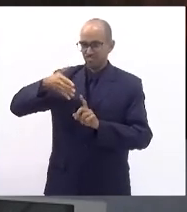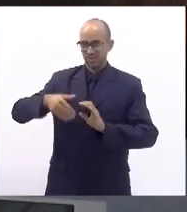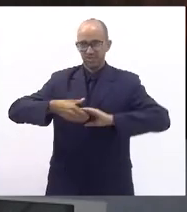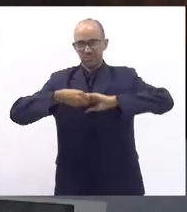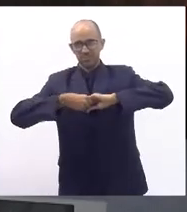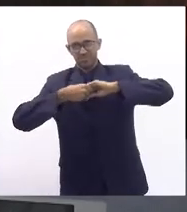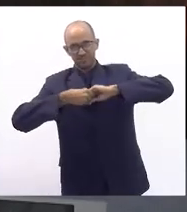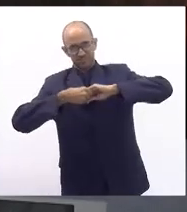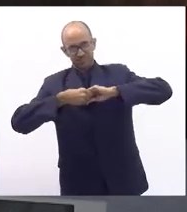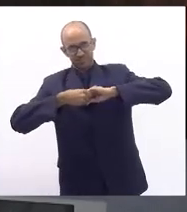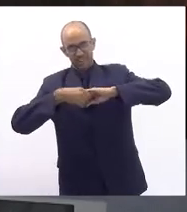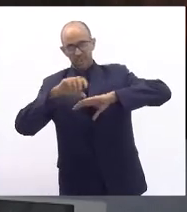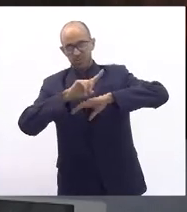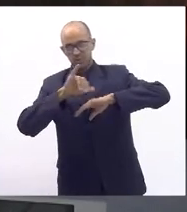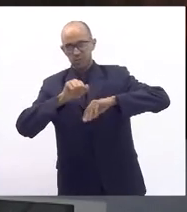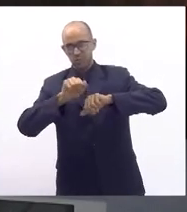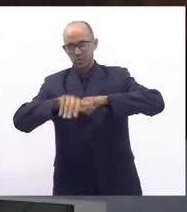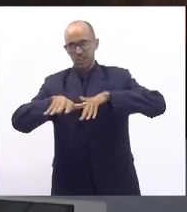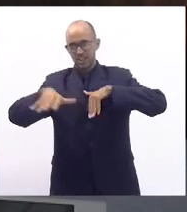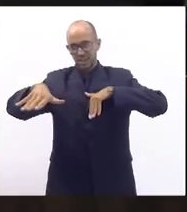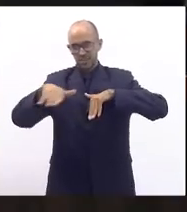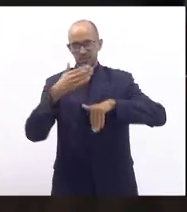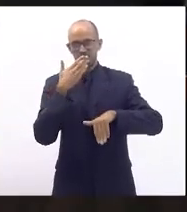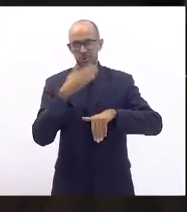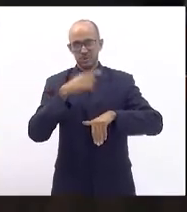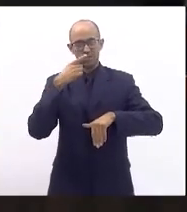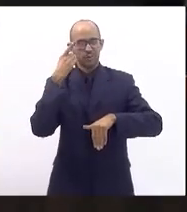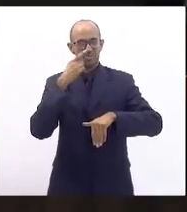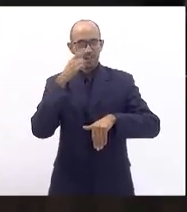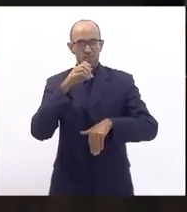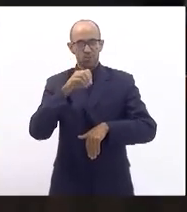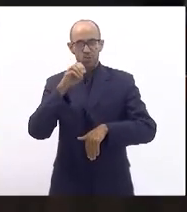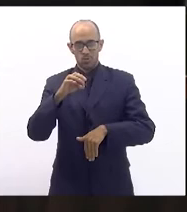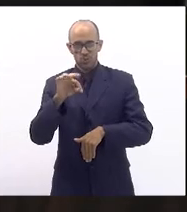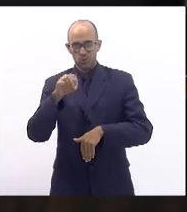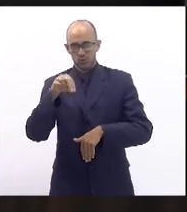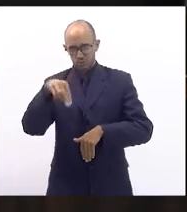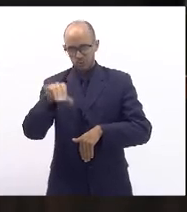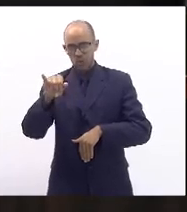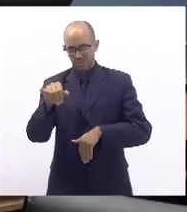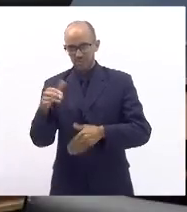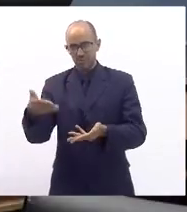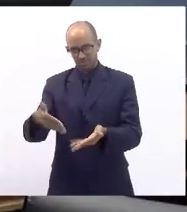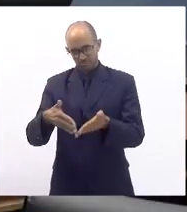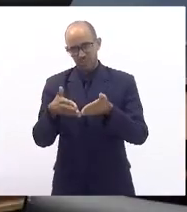aos homenageados é o dia do exército convidar Deputado Antônio de Paula por favor